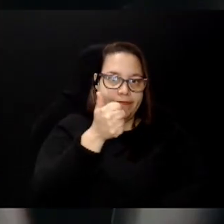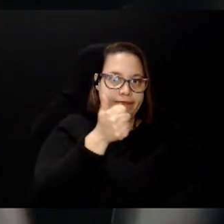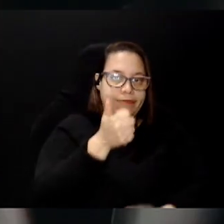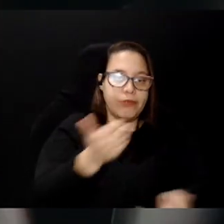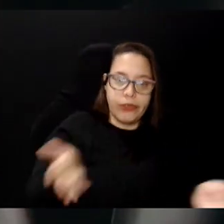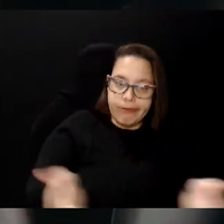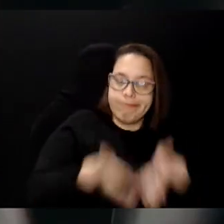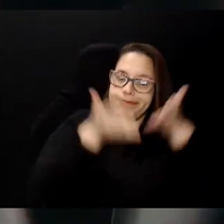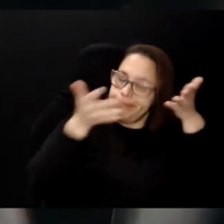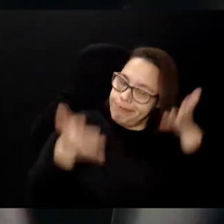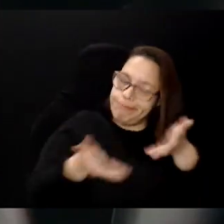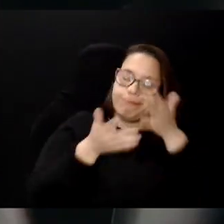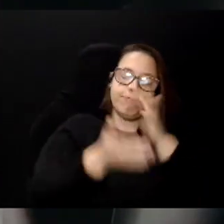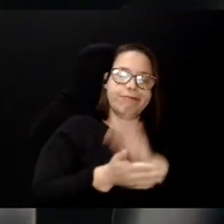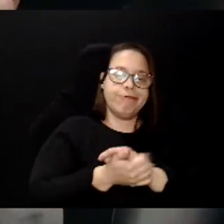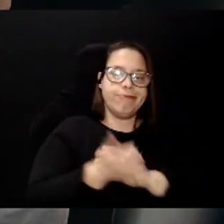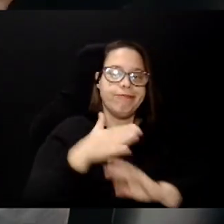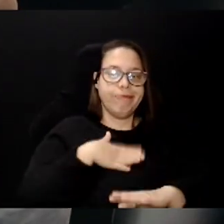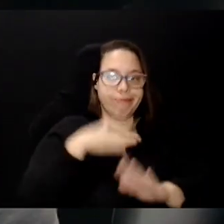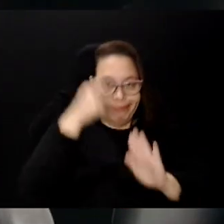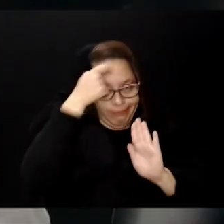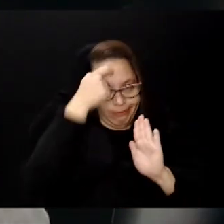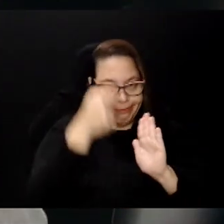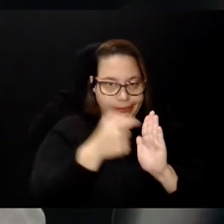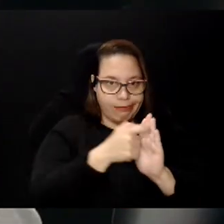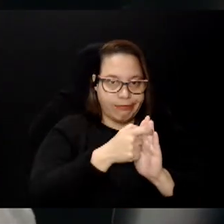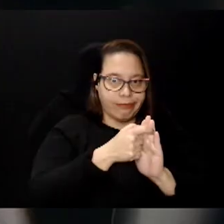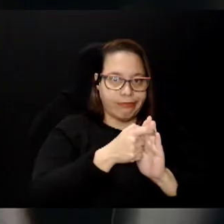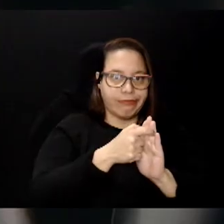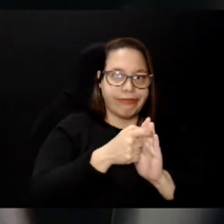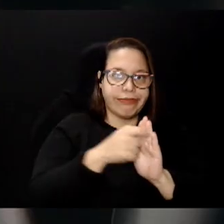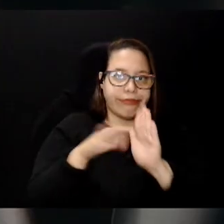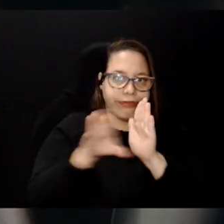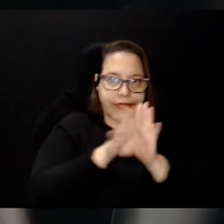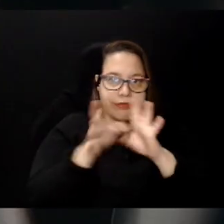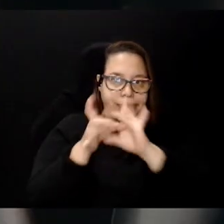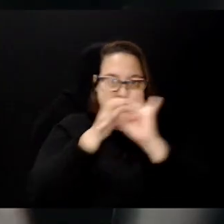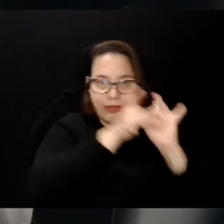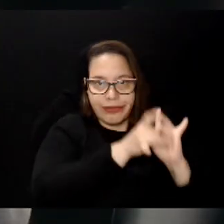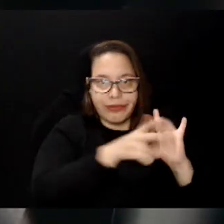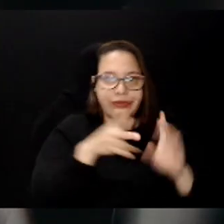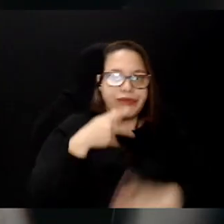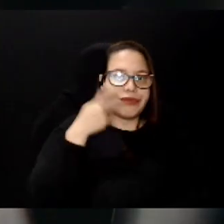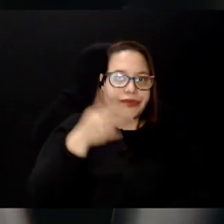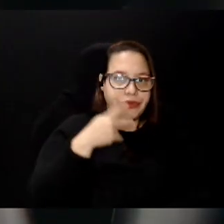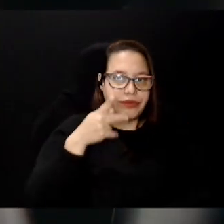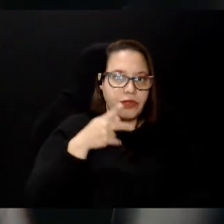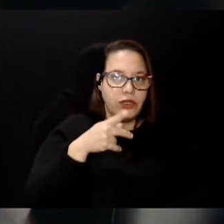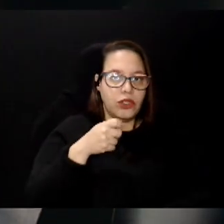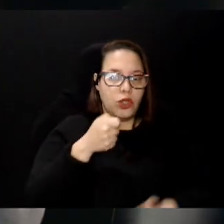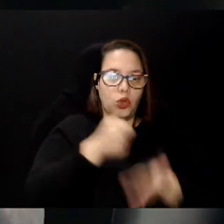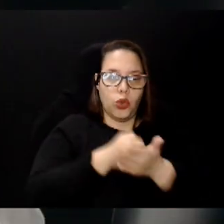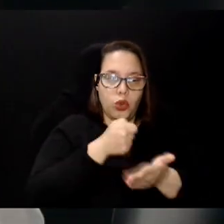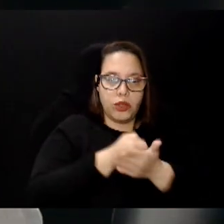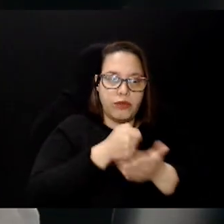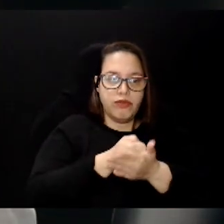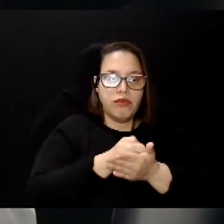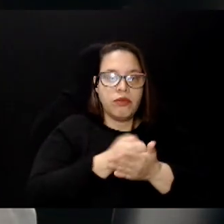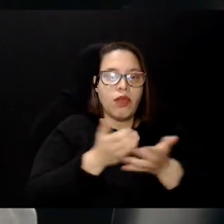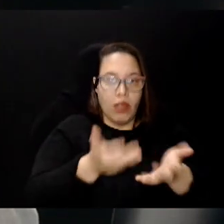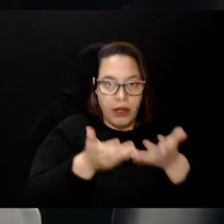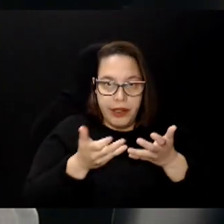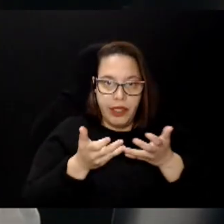para mim, que a inteligência artificial entra naquela zona que eu falei da zona da obsessão. Quando eu quero aprender